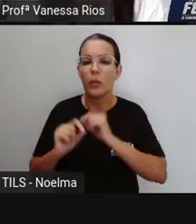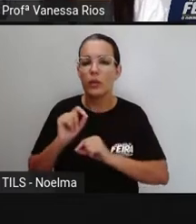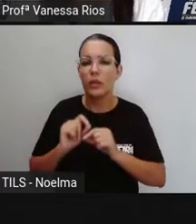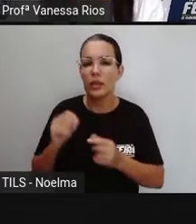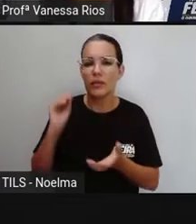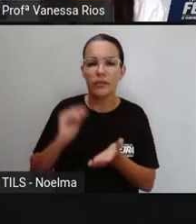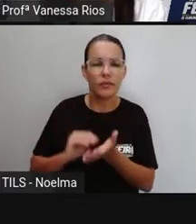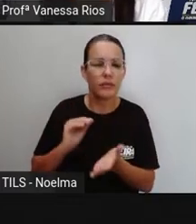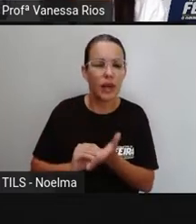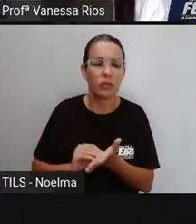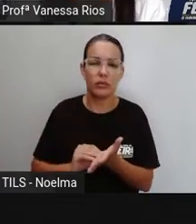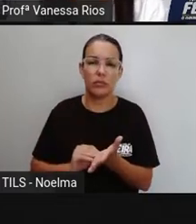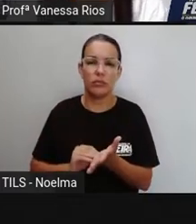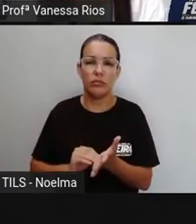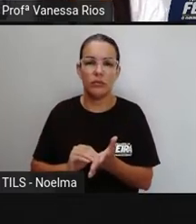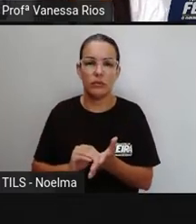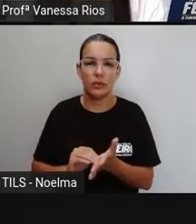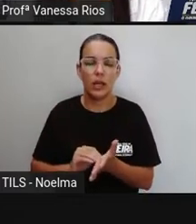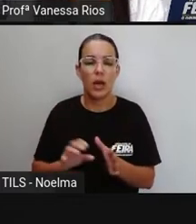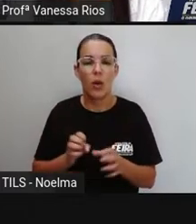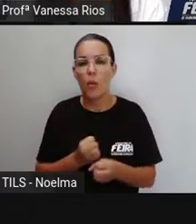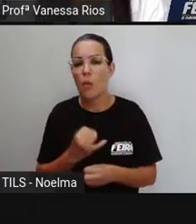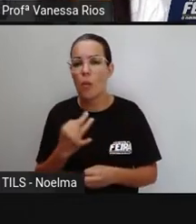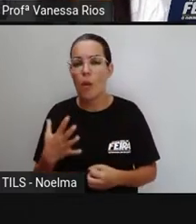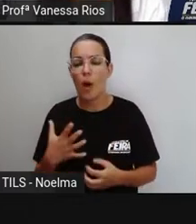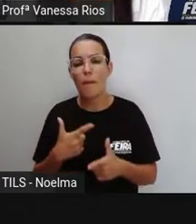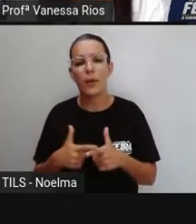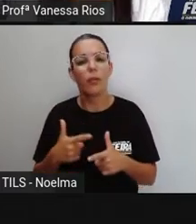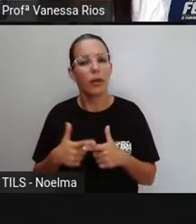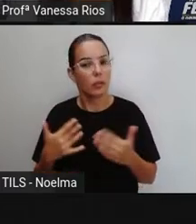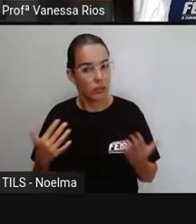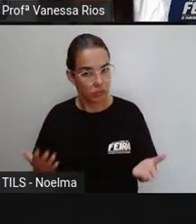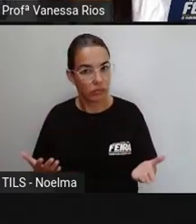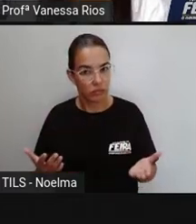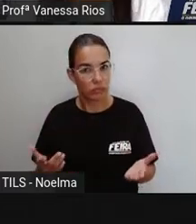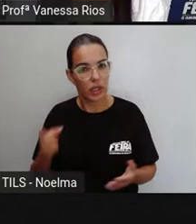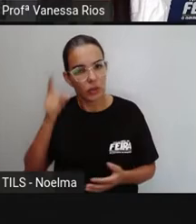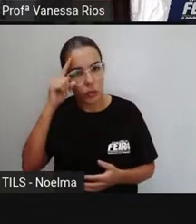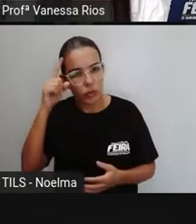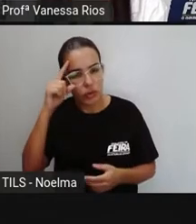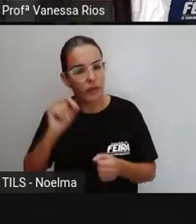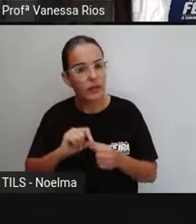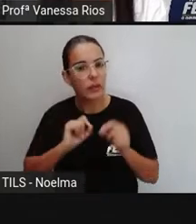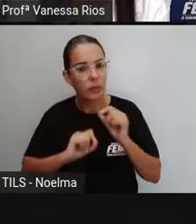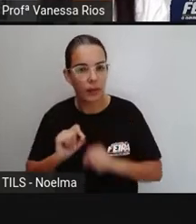e de todas as funções que o nosso corpo precisa desempenhar aí todos os dias?